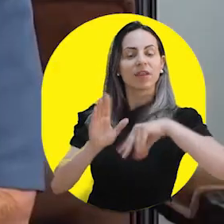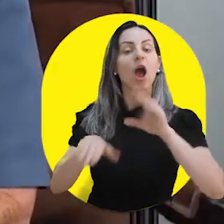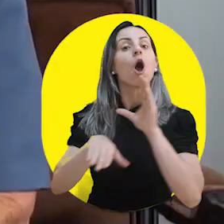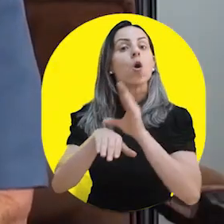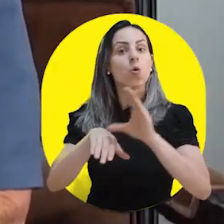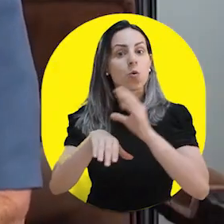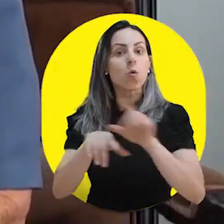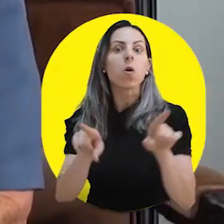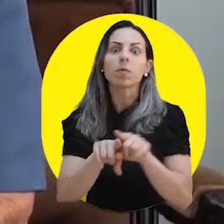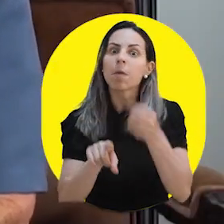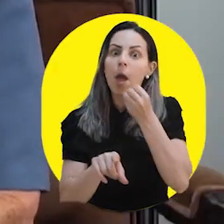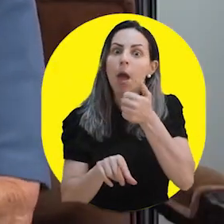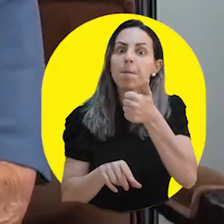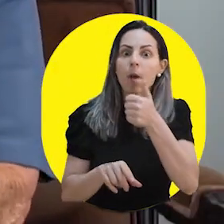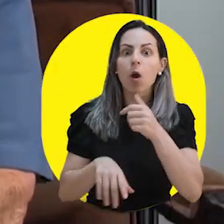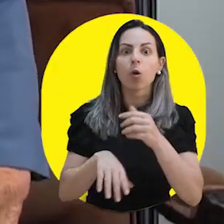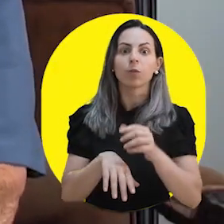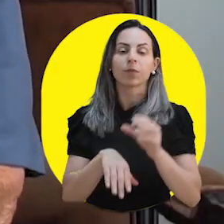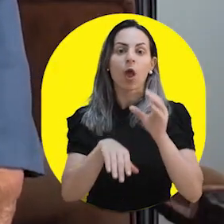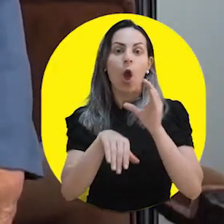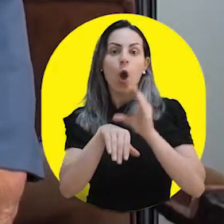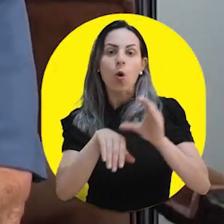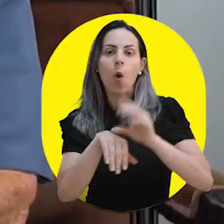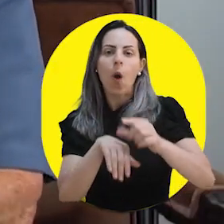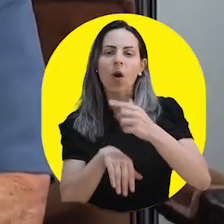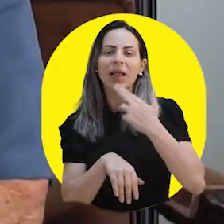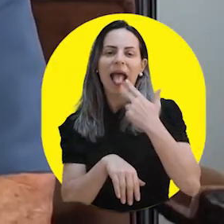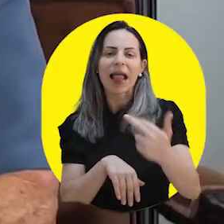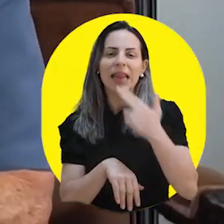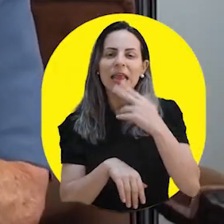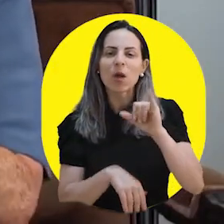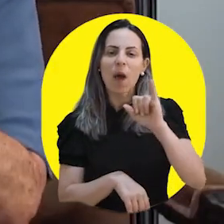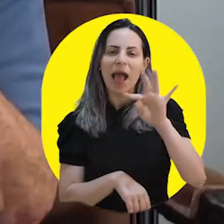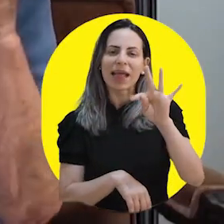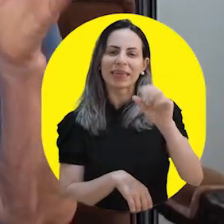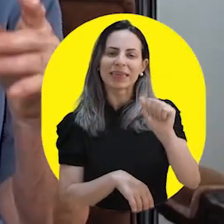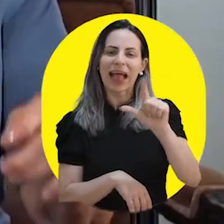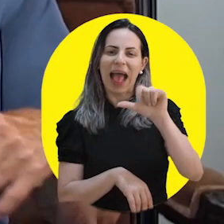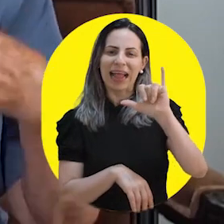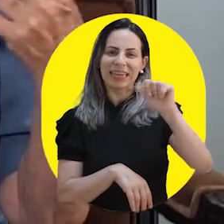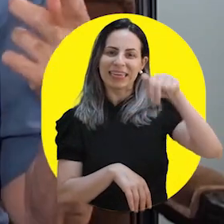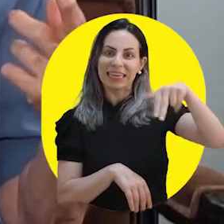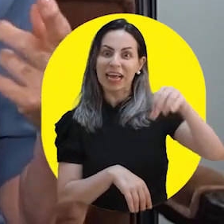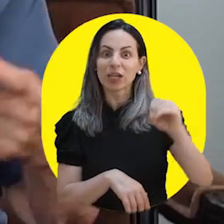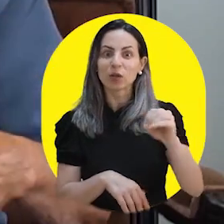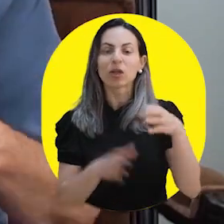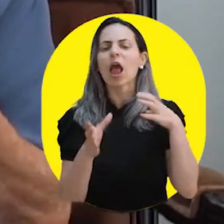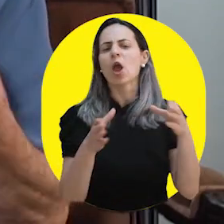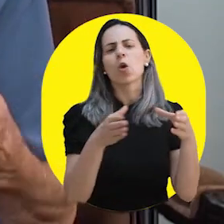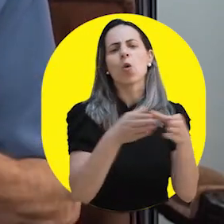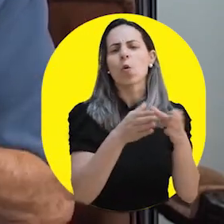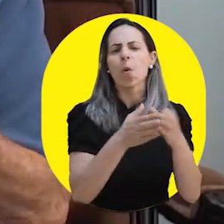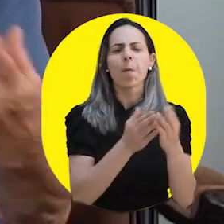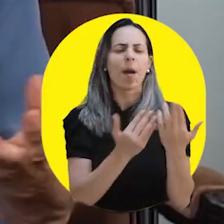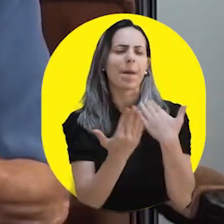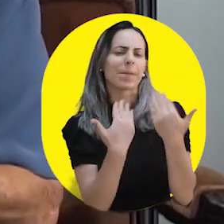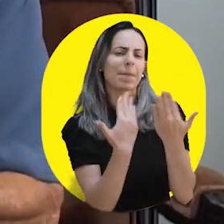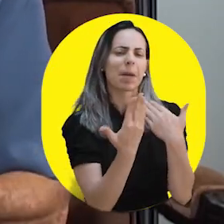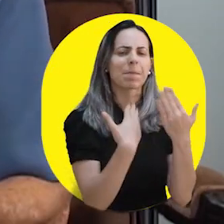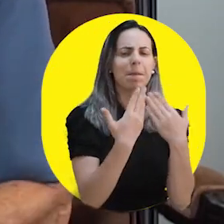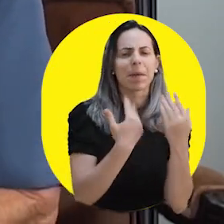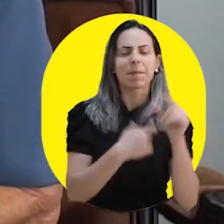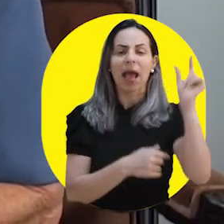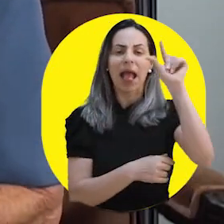leitura. Os cursos também, né? É. Até o curso de italiano, a gente faz curso de italiano. Então você aí monta um grupo para conversar